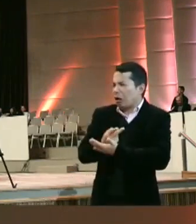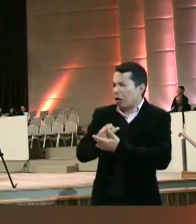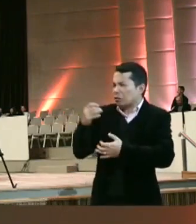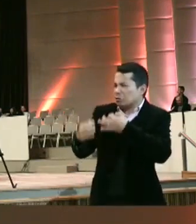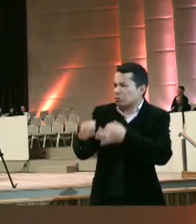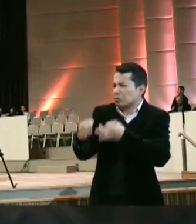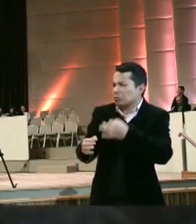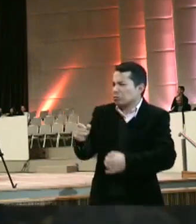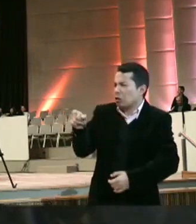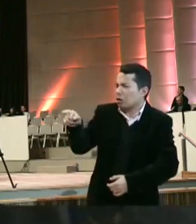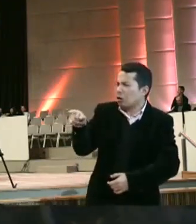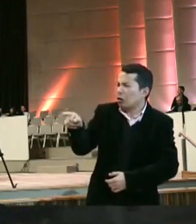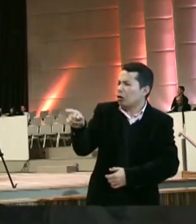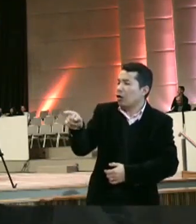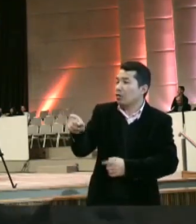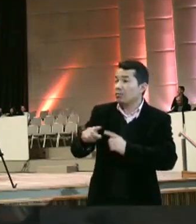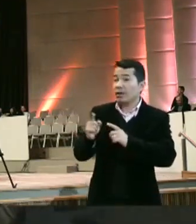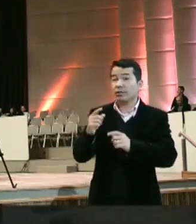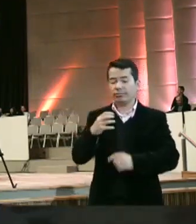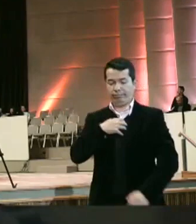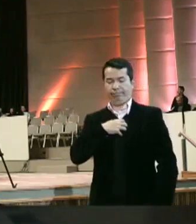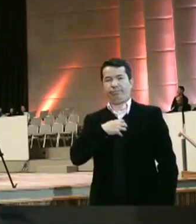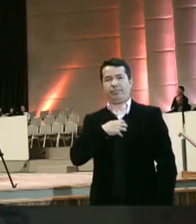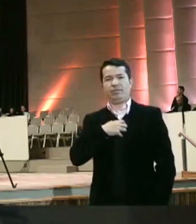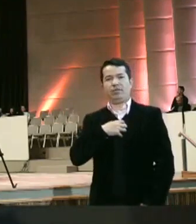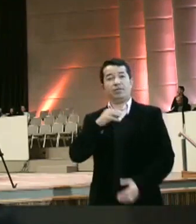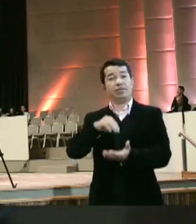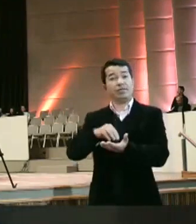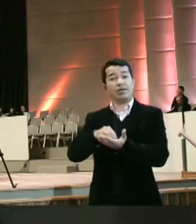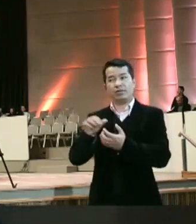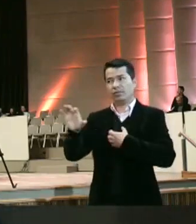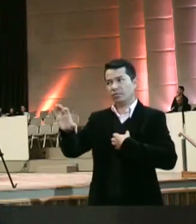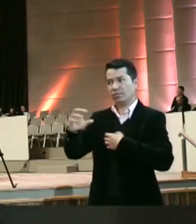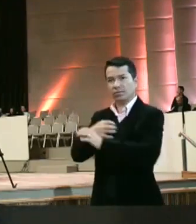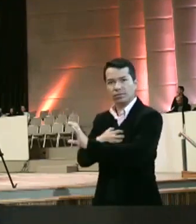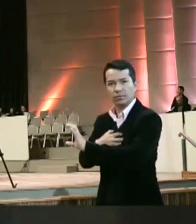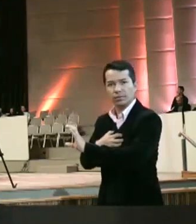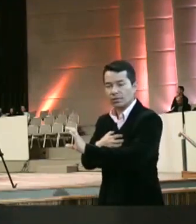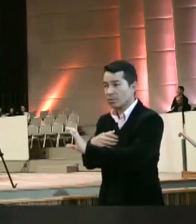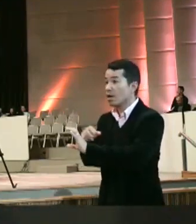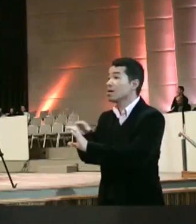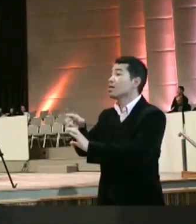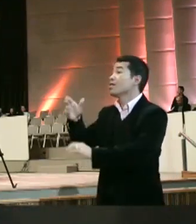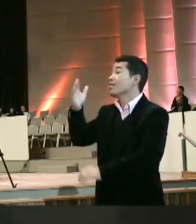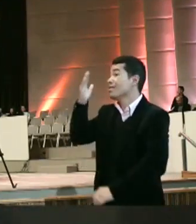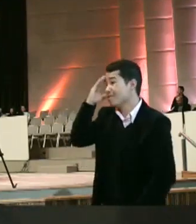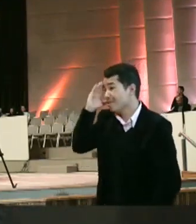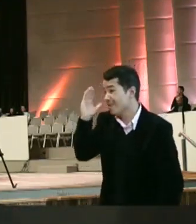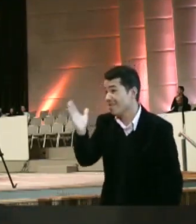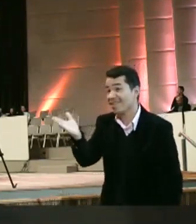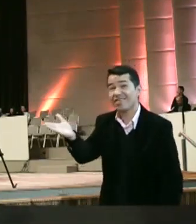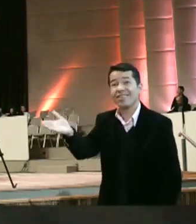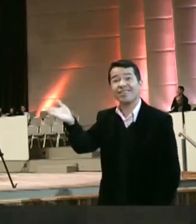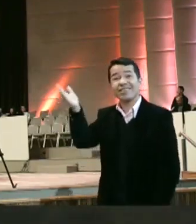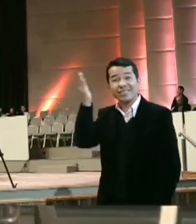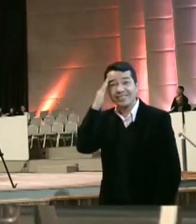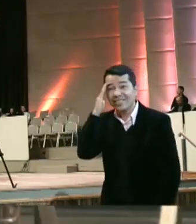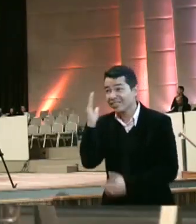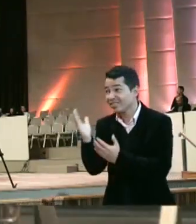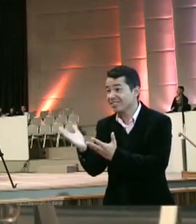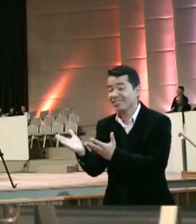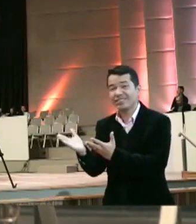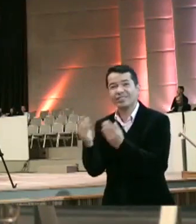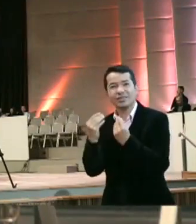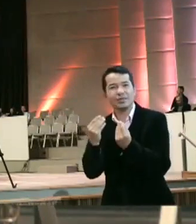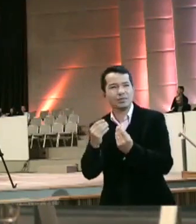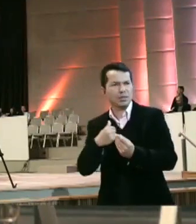outros pela caixinha da nossa cabeça, dos nossos costumes, do nosso jeito de ser.